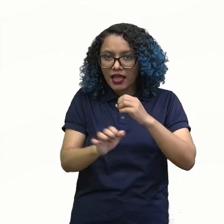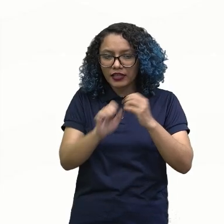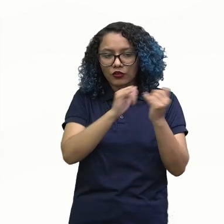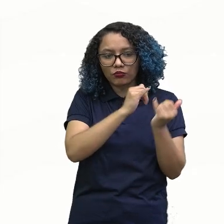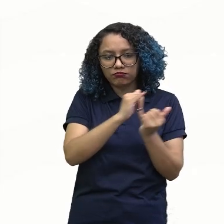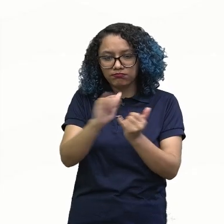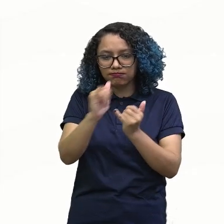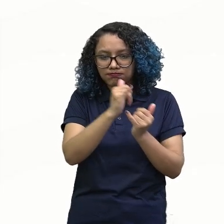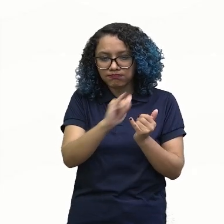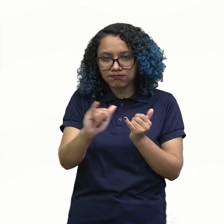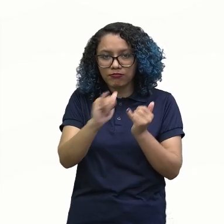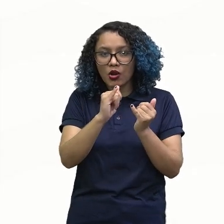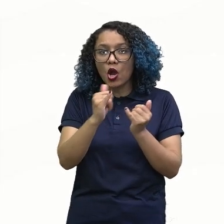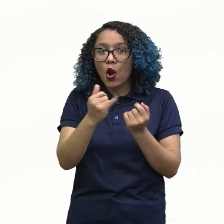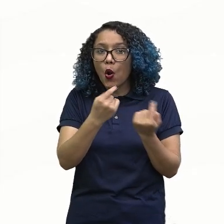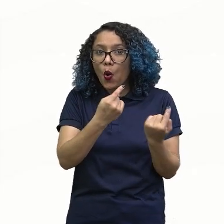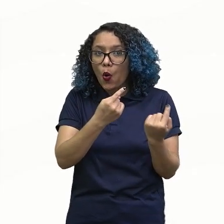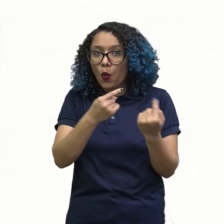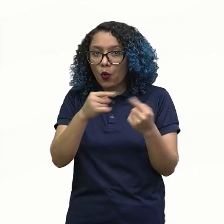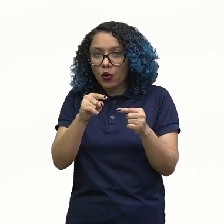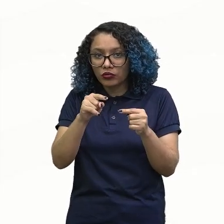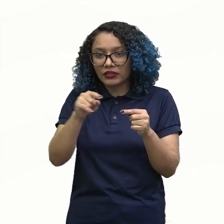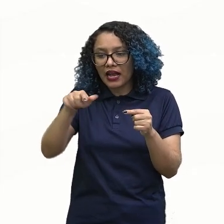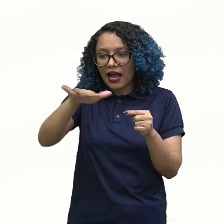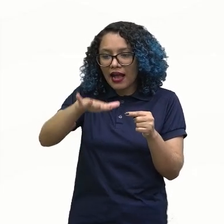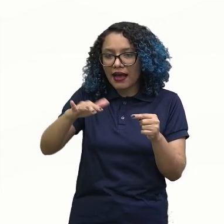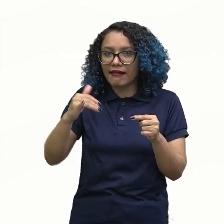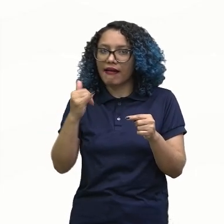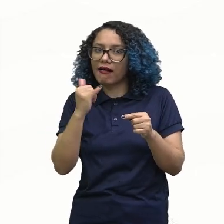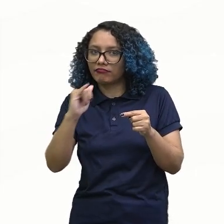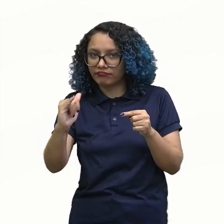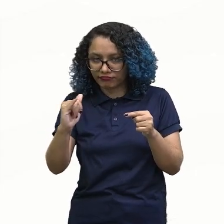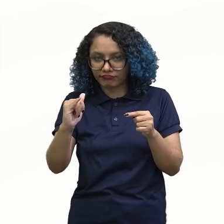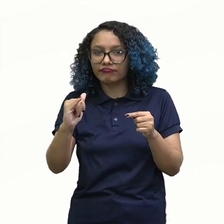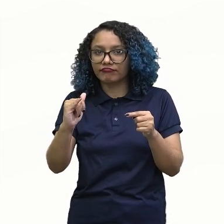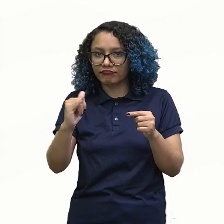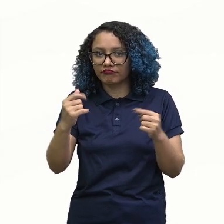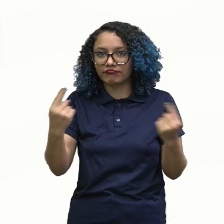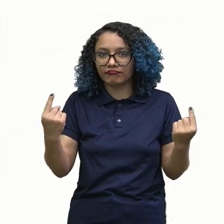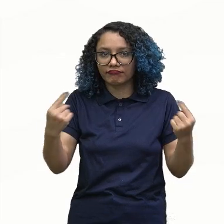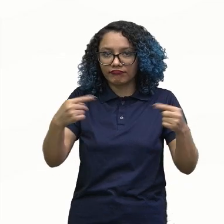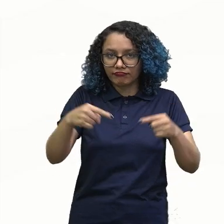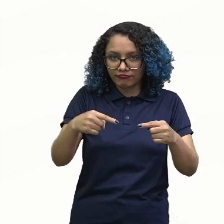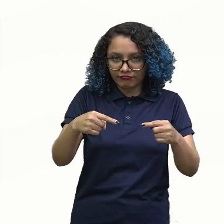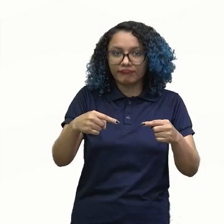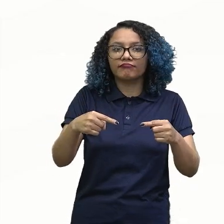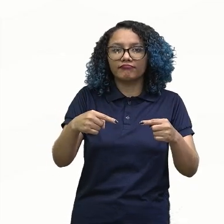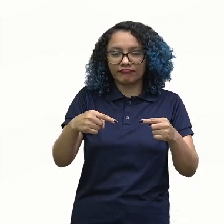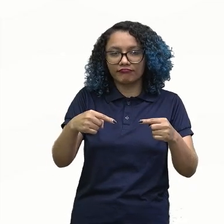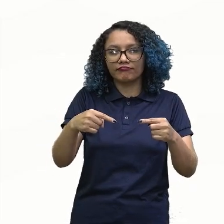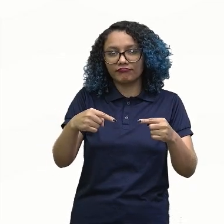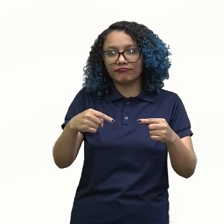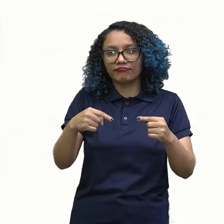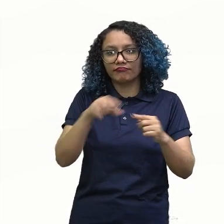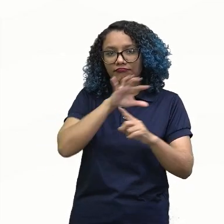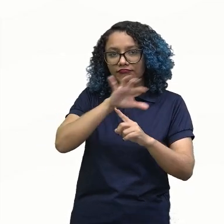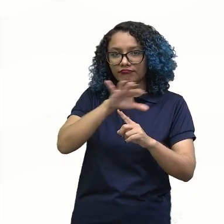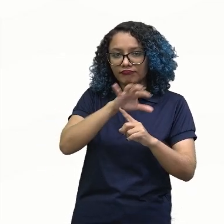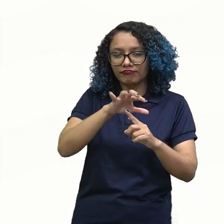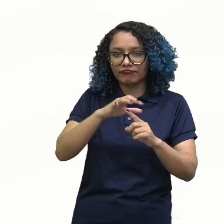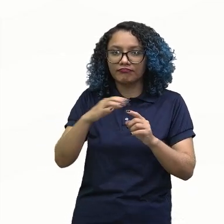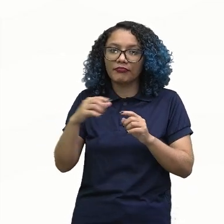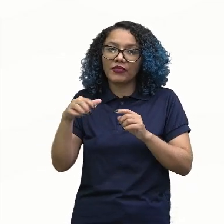irem contra o campo elétrico, como está representado aqui, ó, campo elétrico. Aí você tem dentro dele